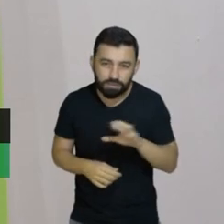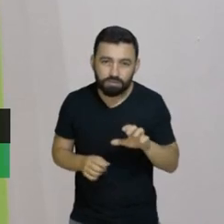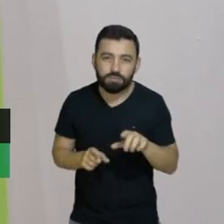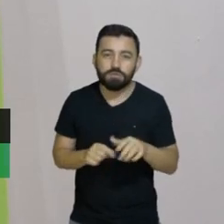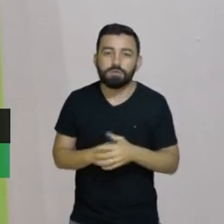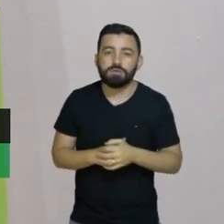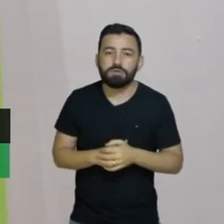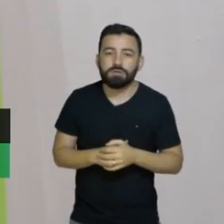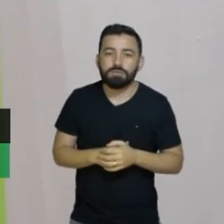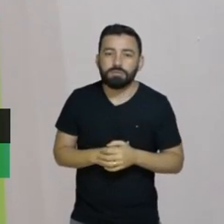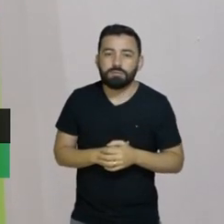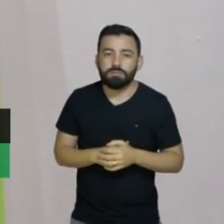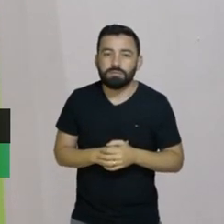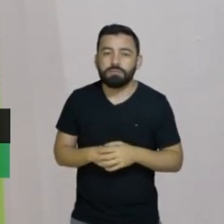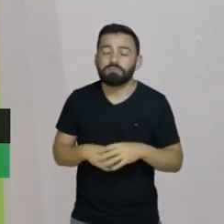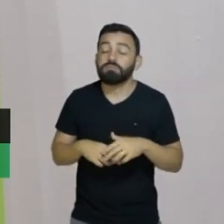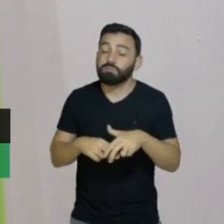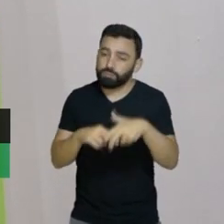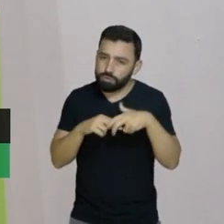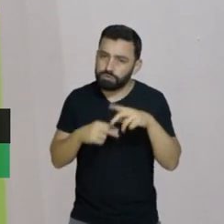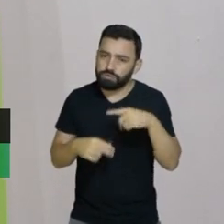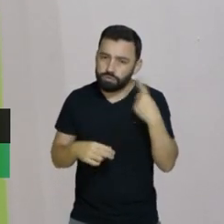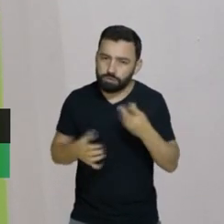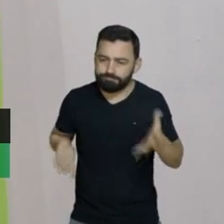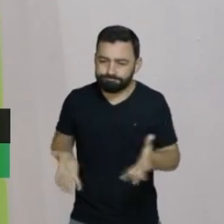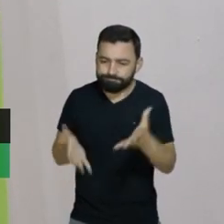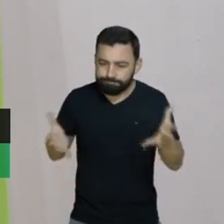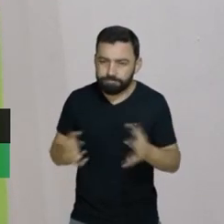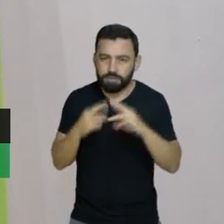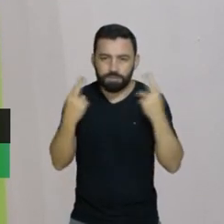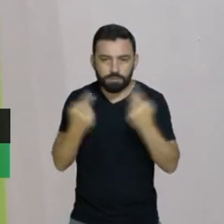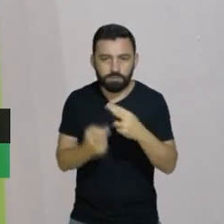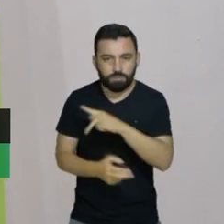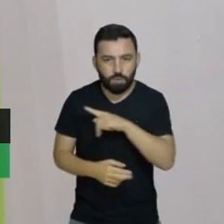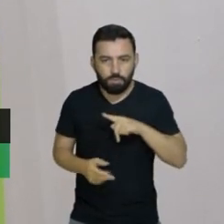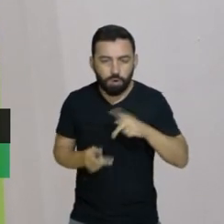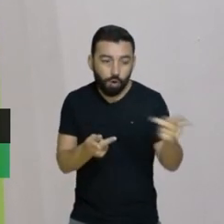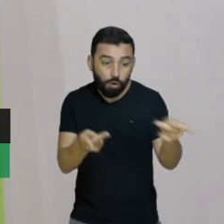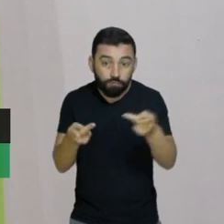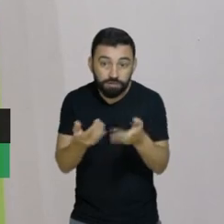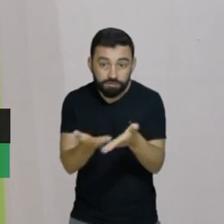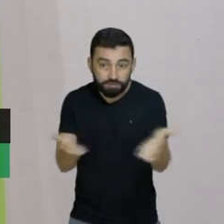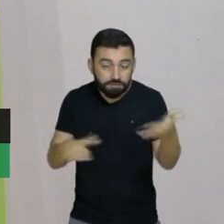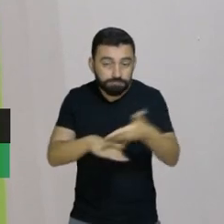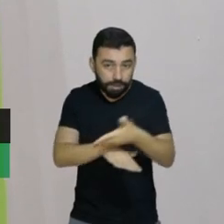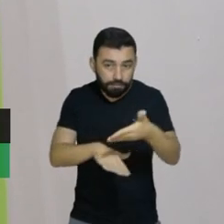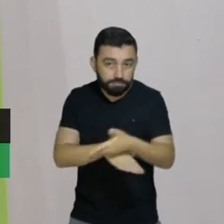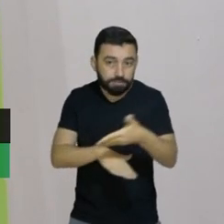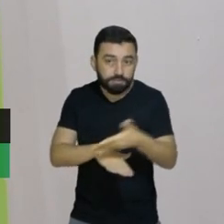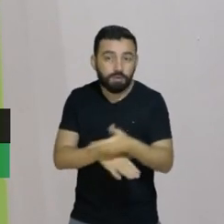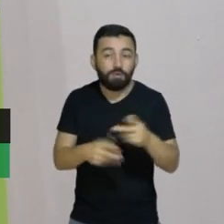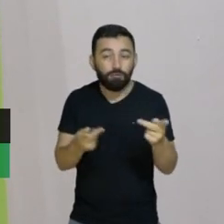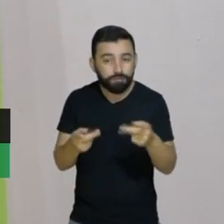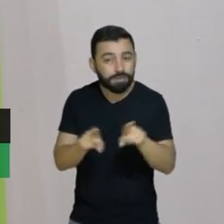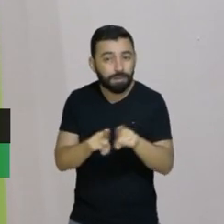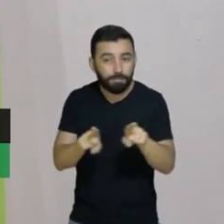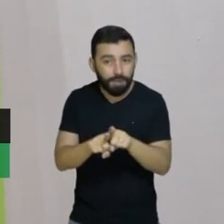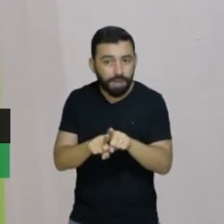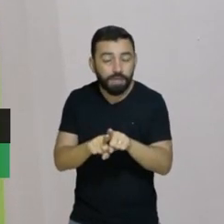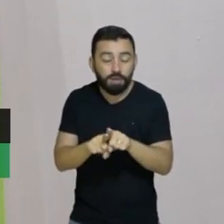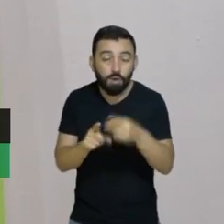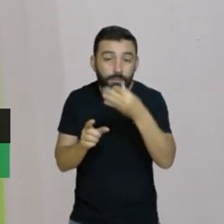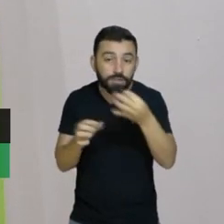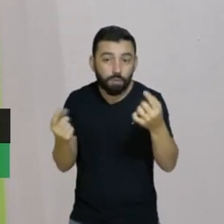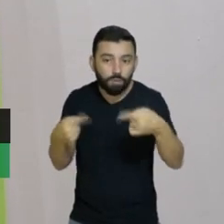ser respeitados. E é por isso que a gente vai promover essa audiência pública. E, claro, a gente convida todos a participar. A gente convida, inclusive, as opiniões contrárias, porque a